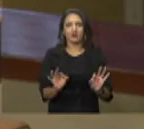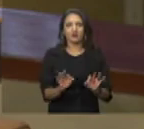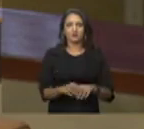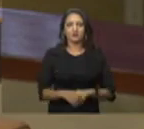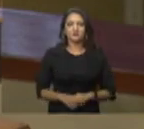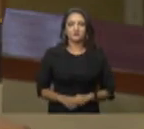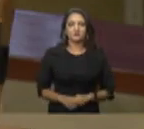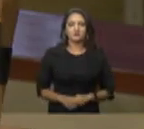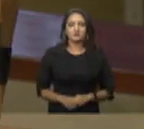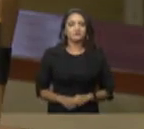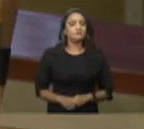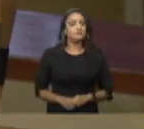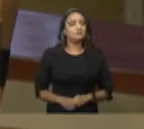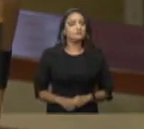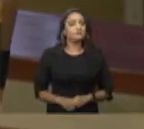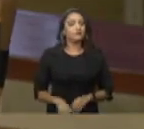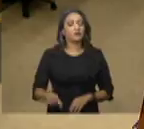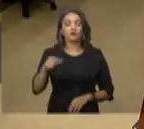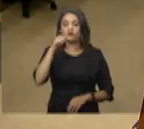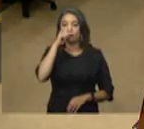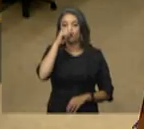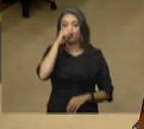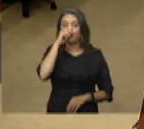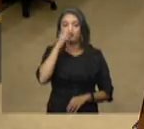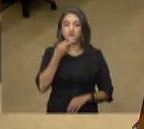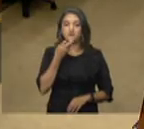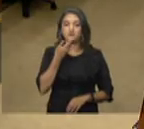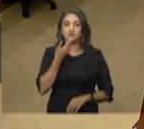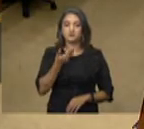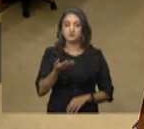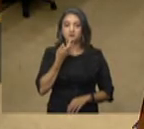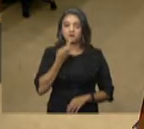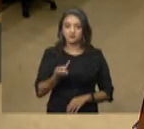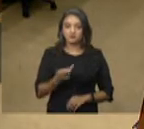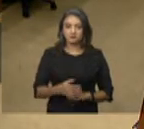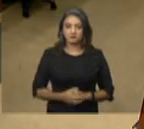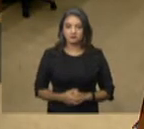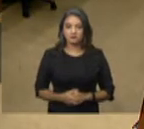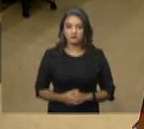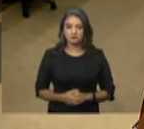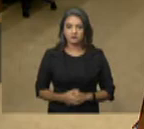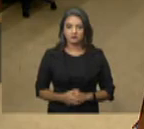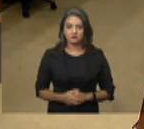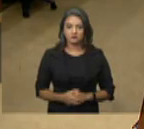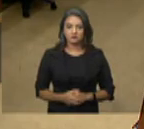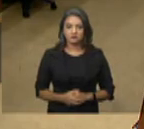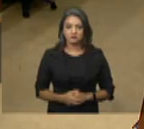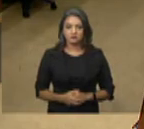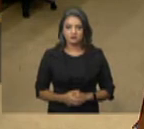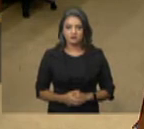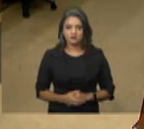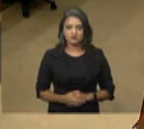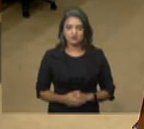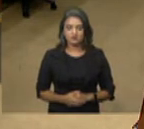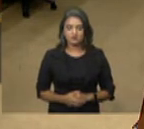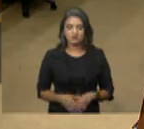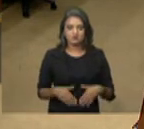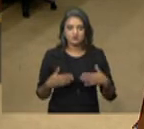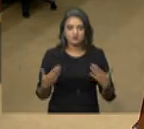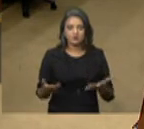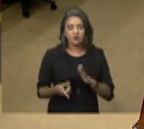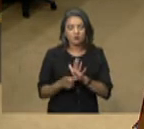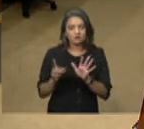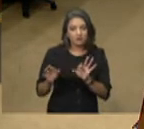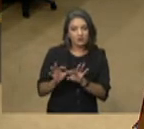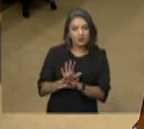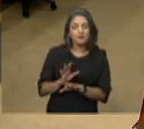presidente Ministro fux vossa excelência me permite antes e vossa excelência concluir e também de ouvirmos a manifestação vossa